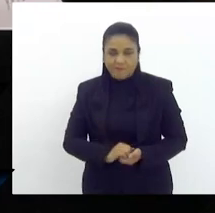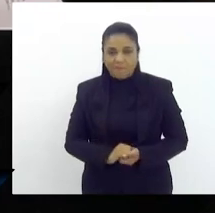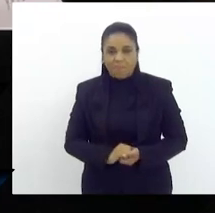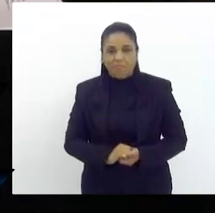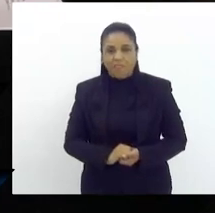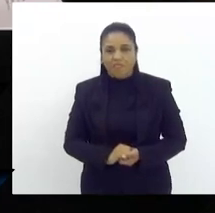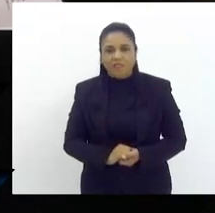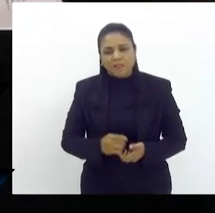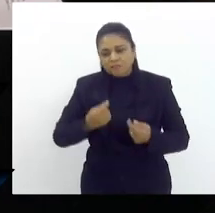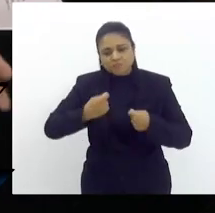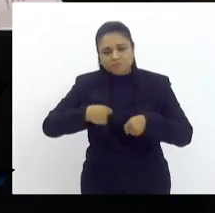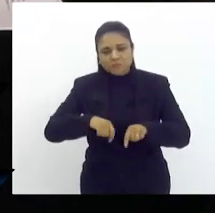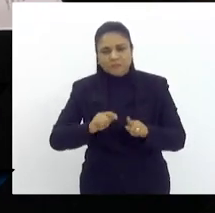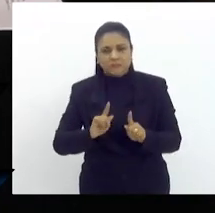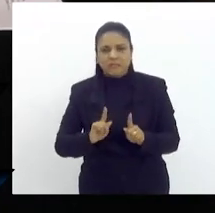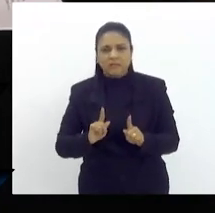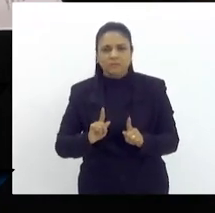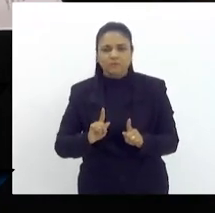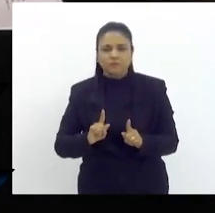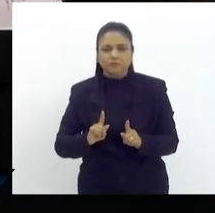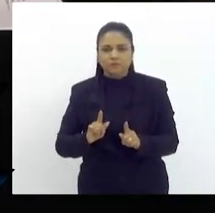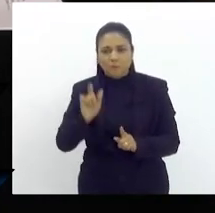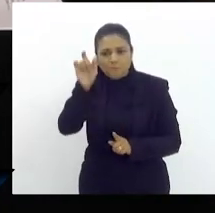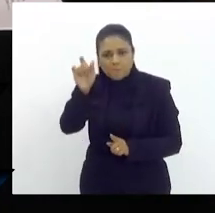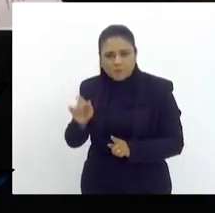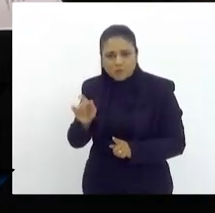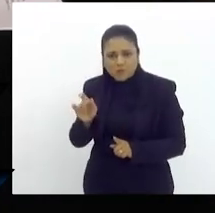Nós não precisamos de tutores